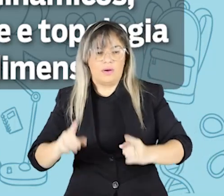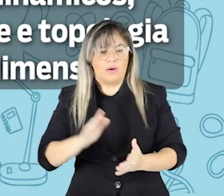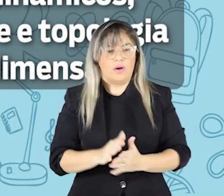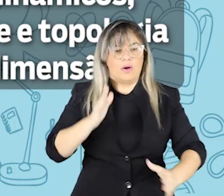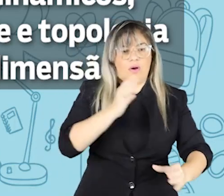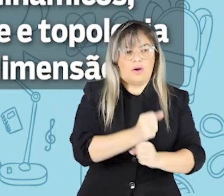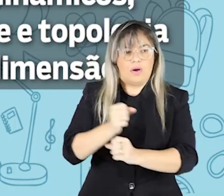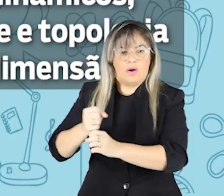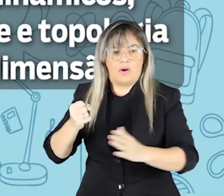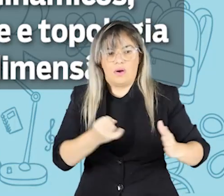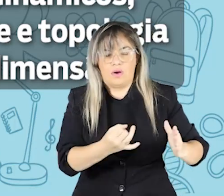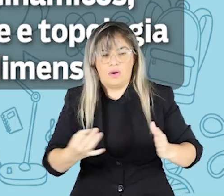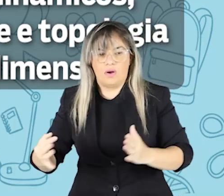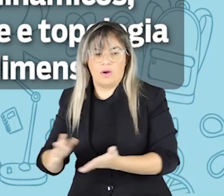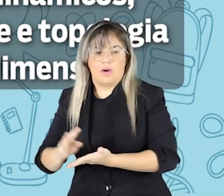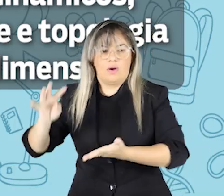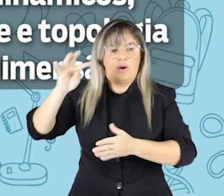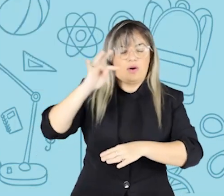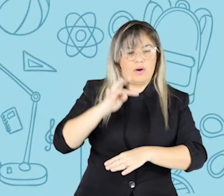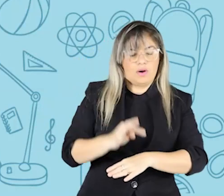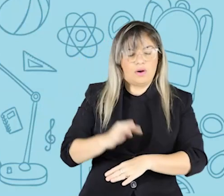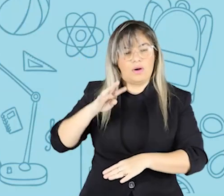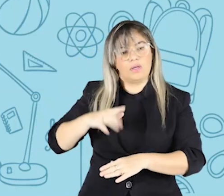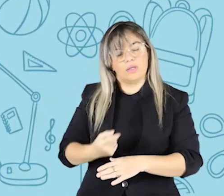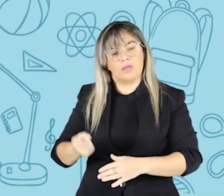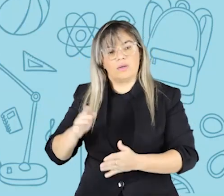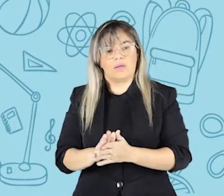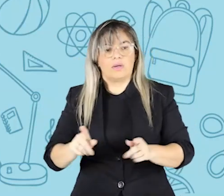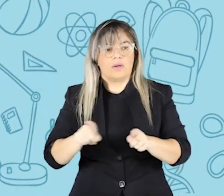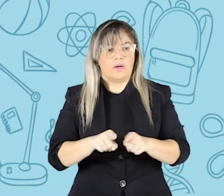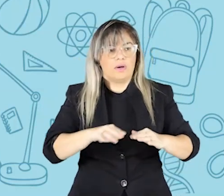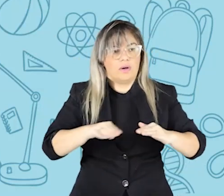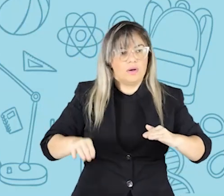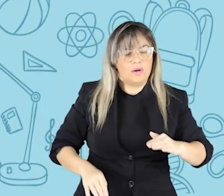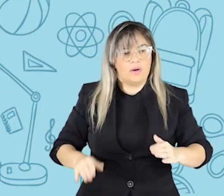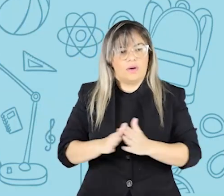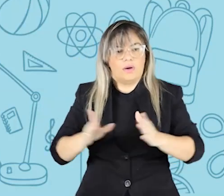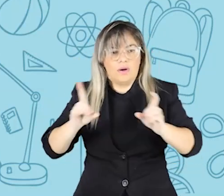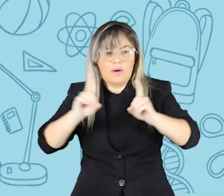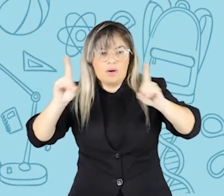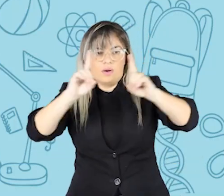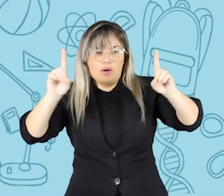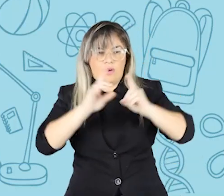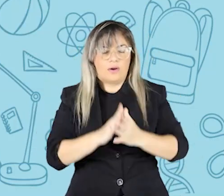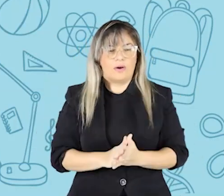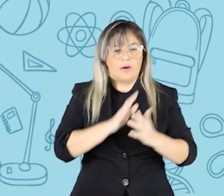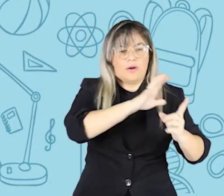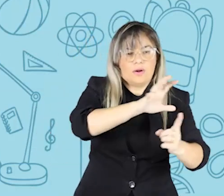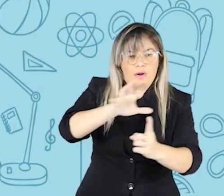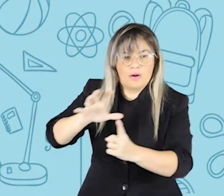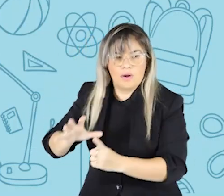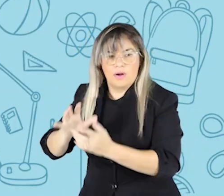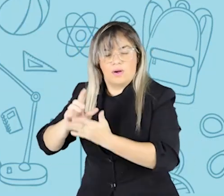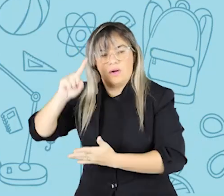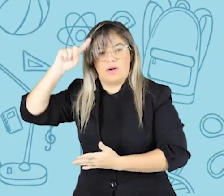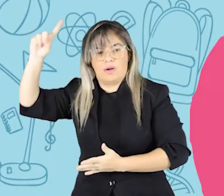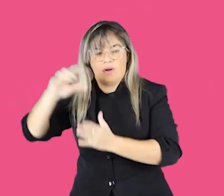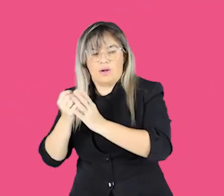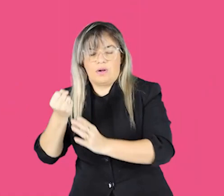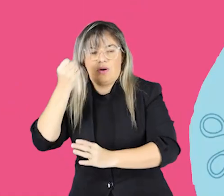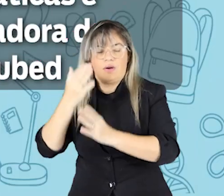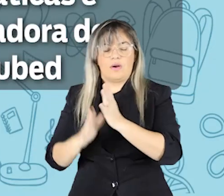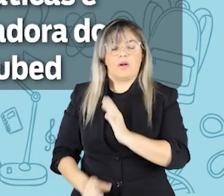e topologia de baixa dimensão. Marianne, inclusive, inspirou a criação do Dia das Mulheres na